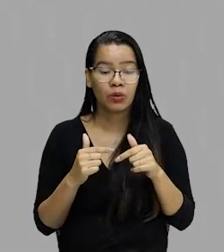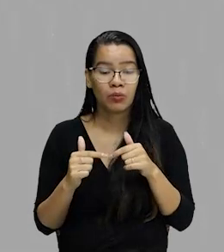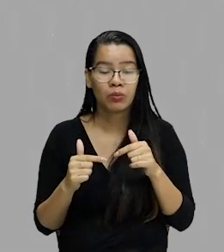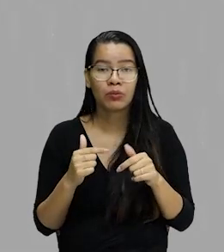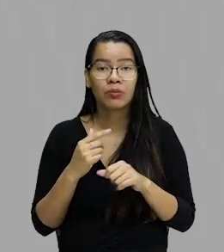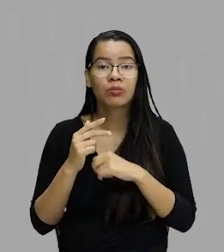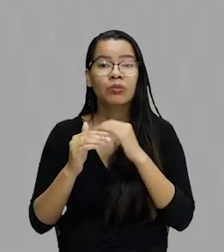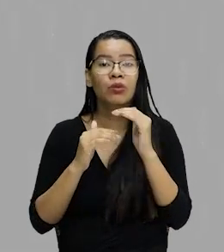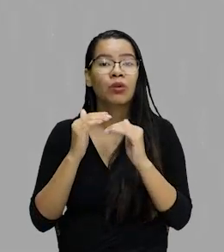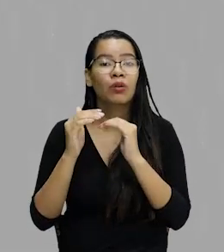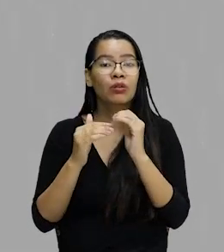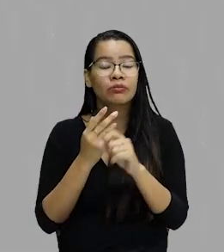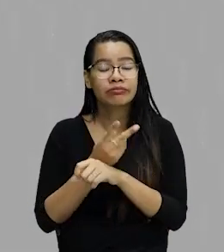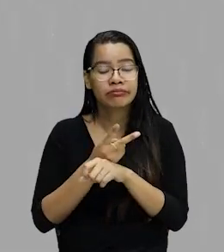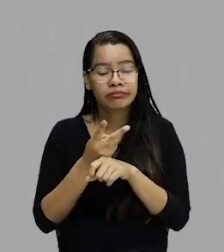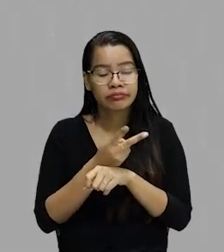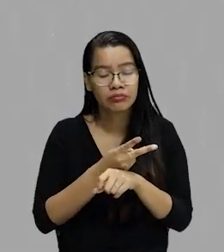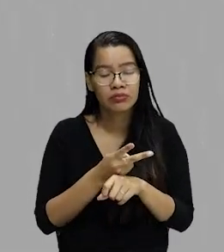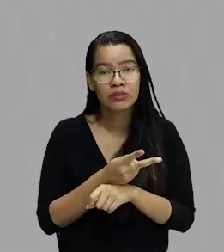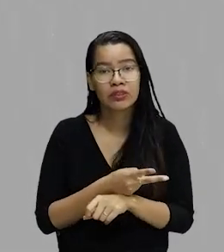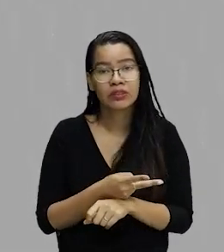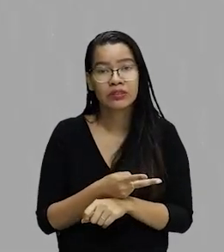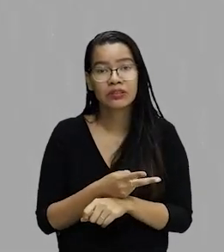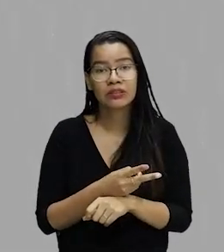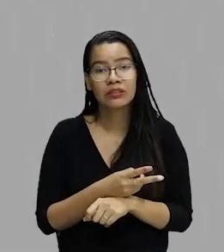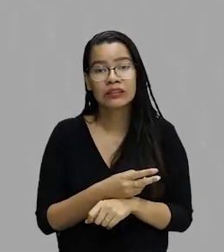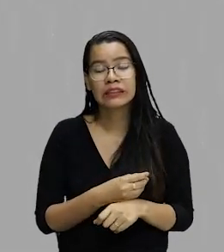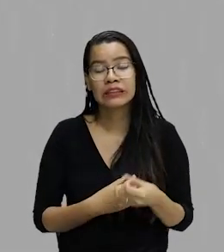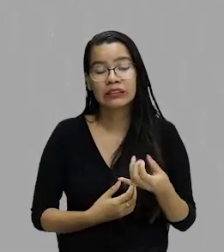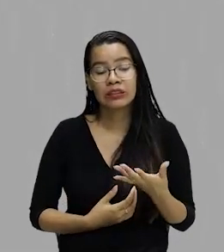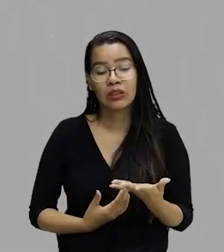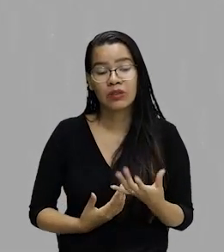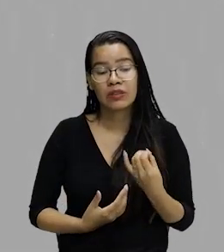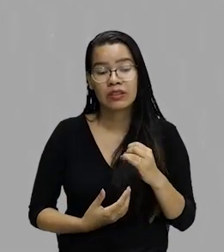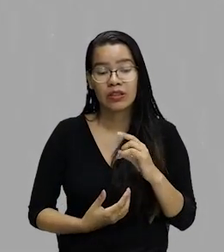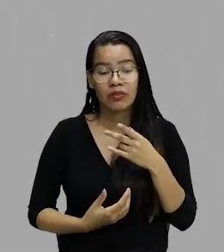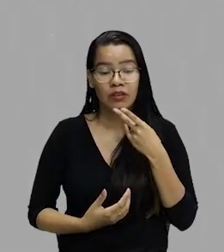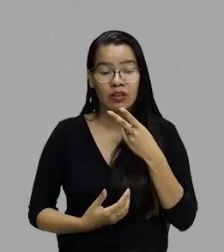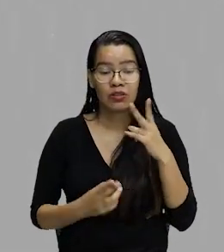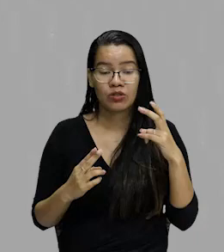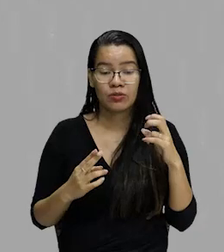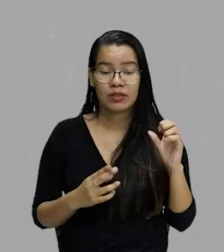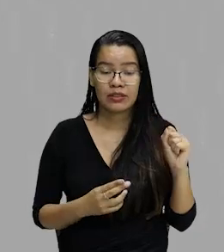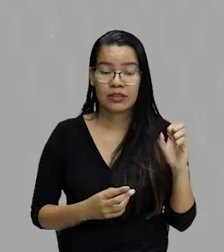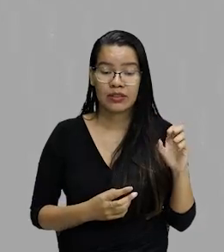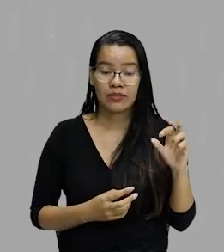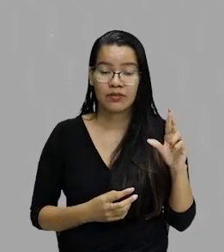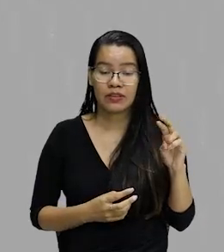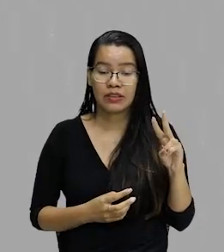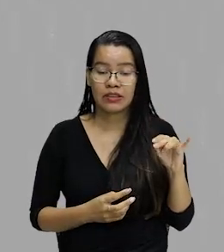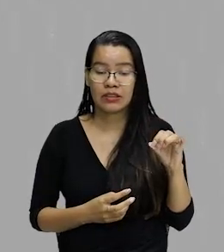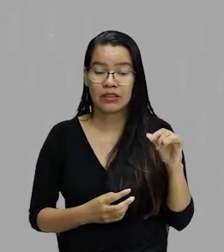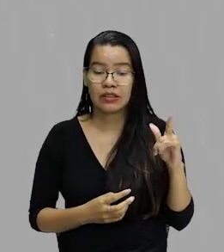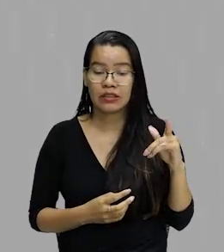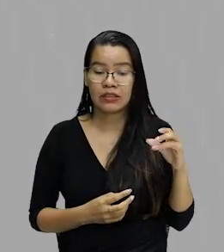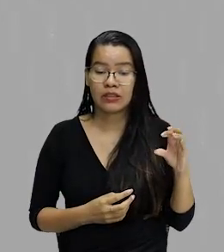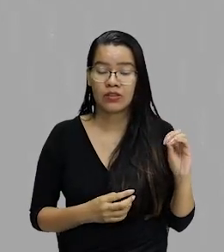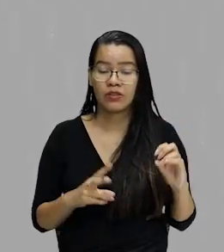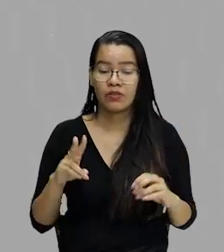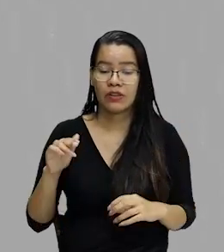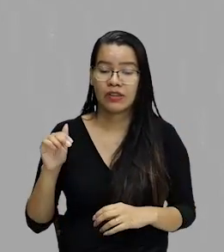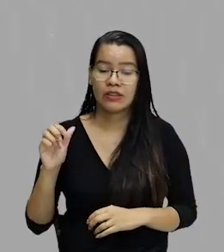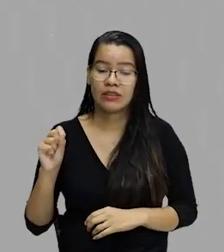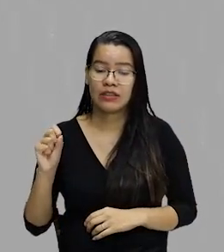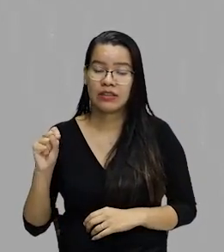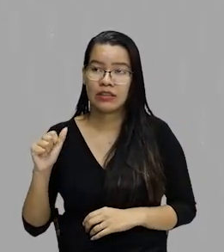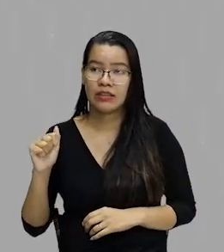transição. Então, se eu for falar de servidão e vassalagem, eu estou lá no mundo medieval e não